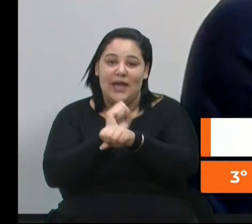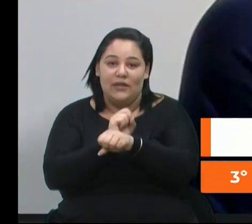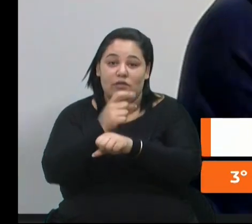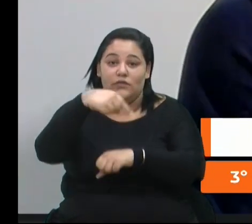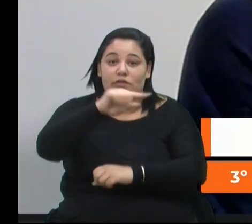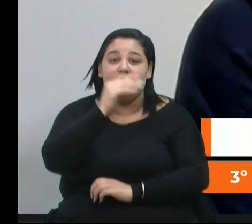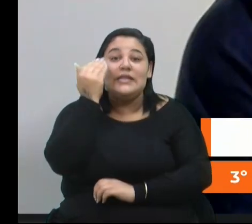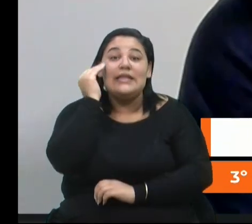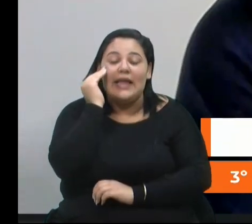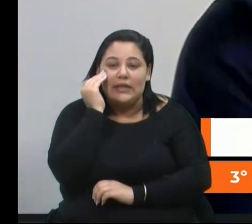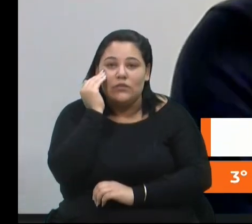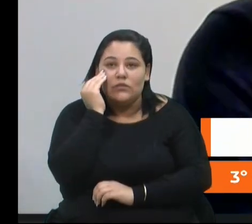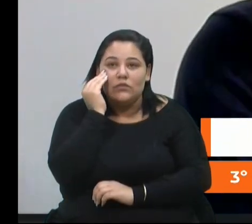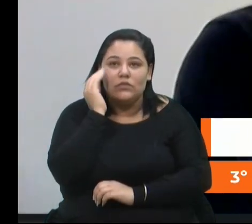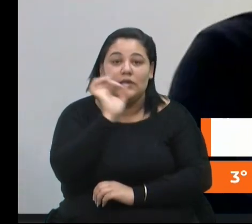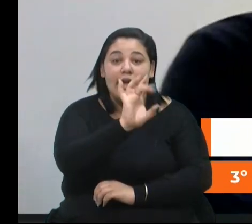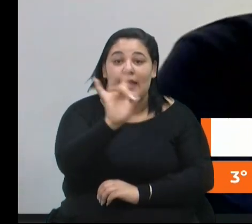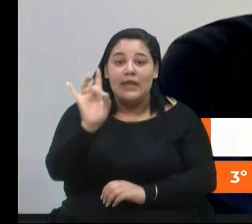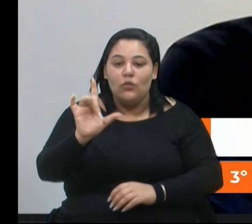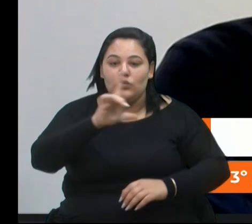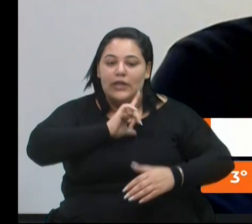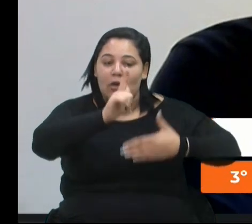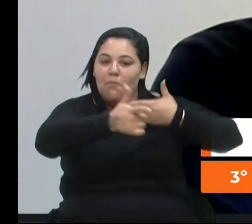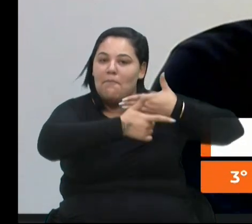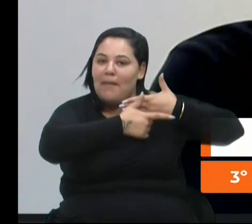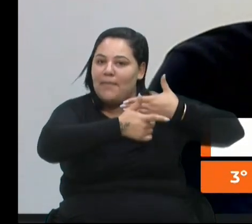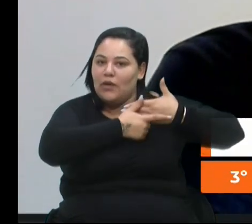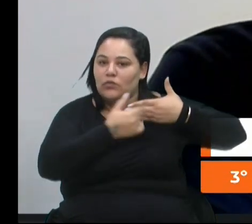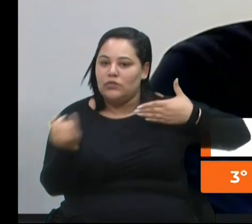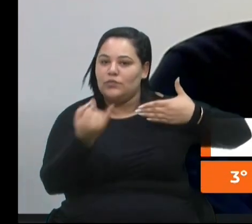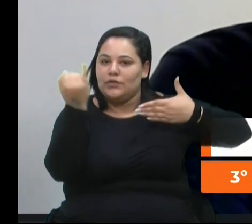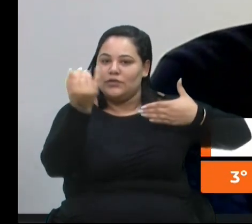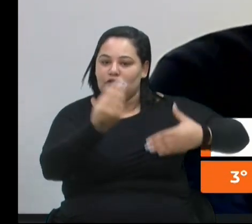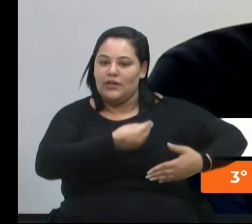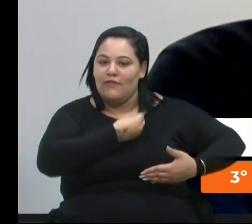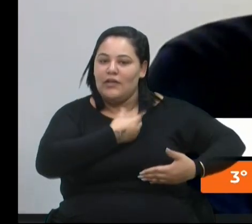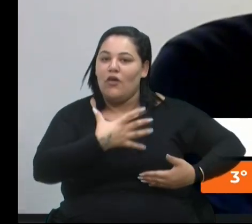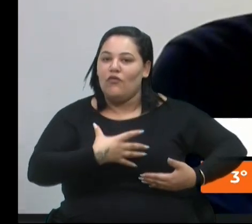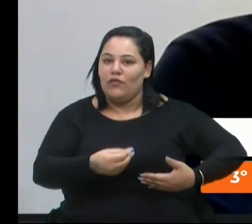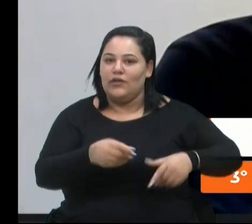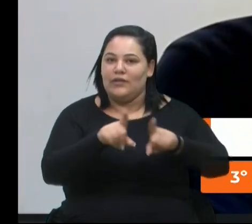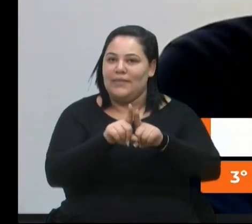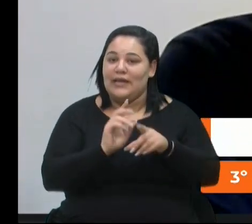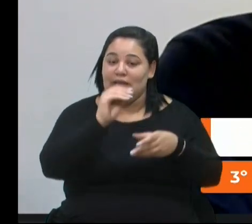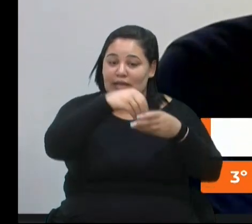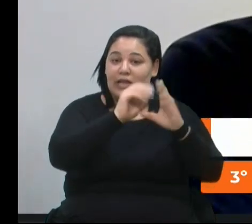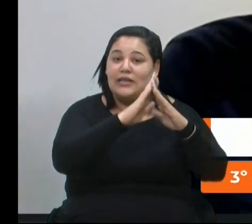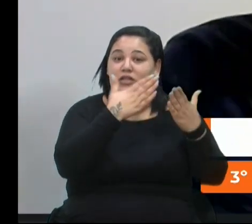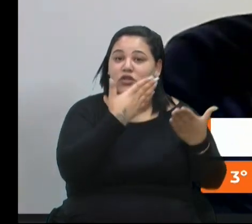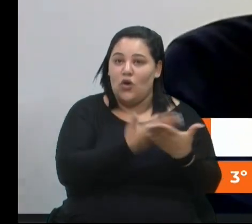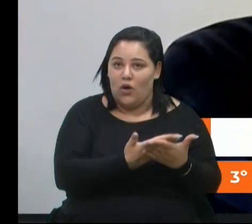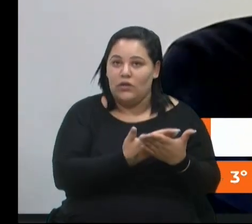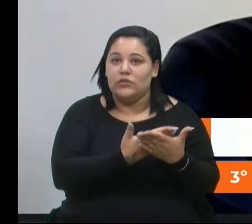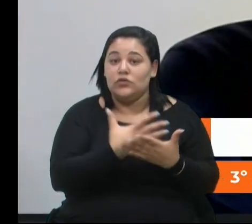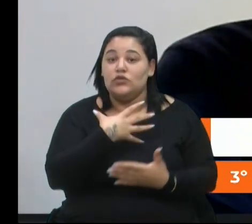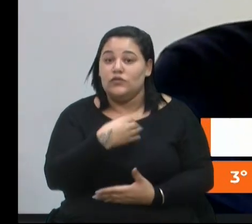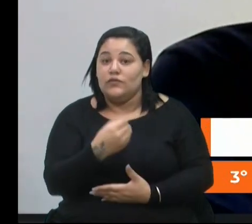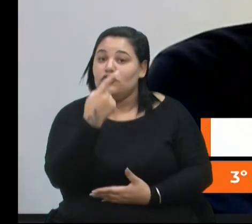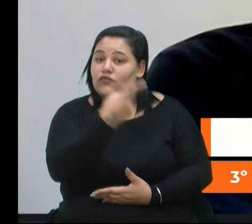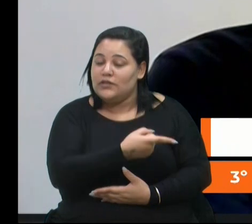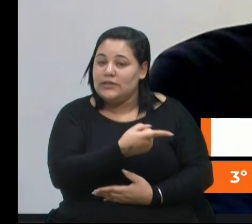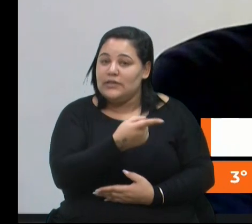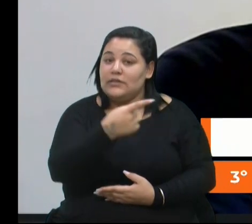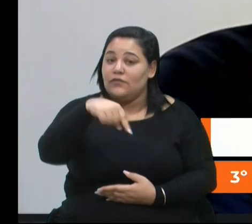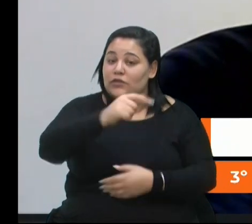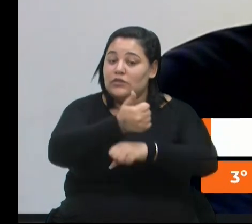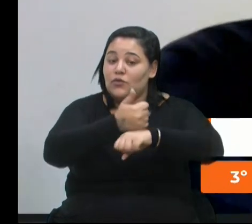entendam que cada um de vocês tem um papel importante na vida dos filhos e filhas de vocês na escola dos filhos e filhas de vocês, e vocês,